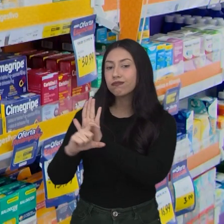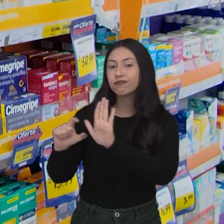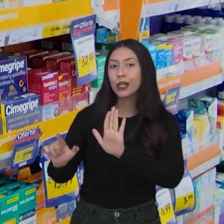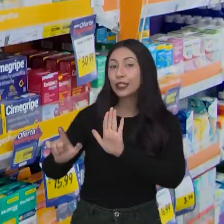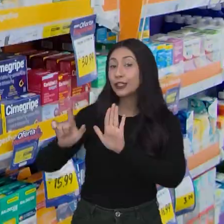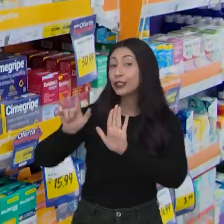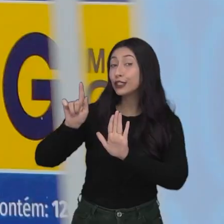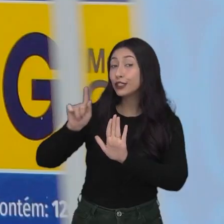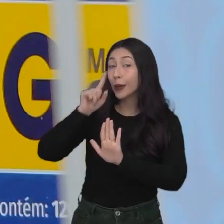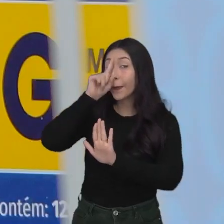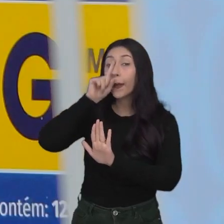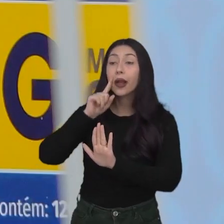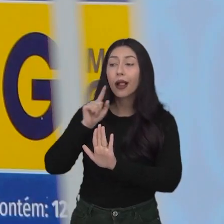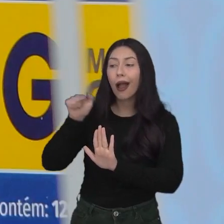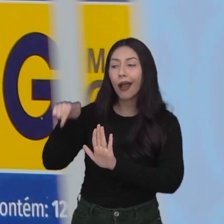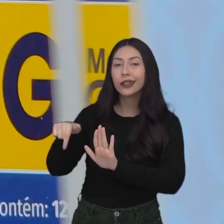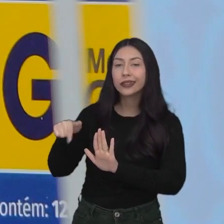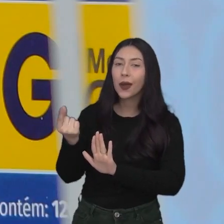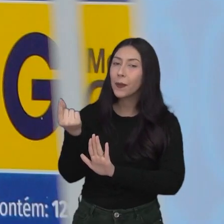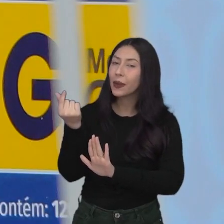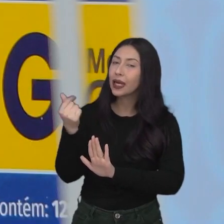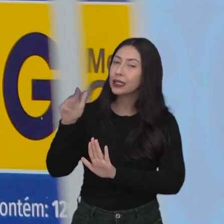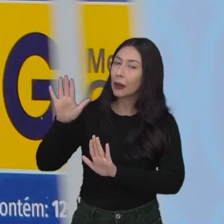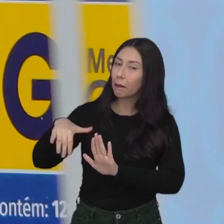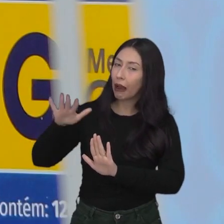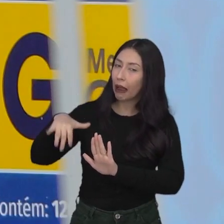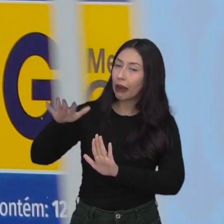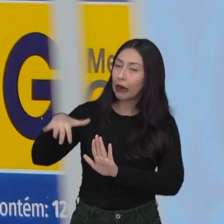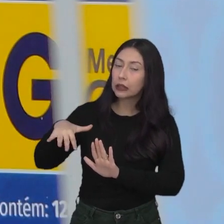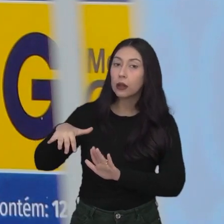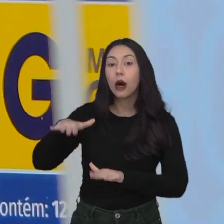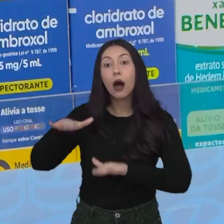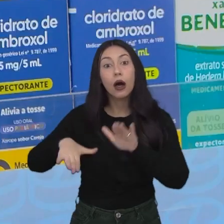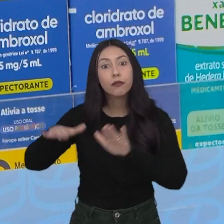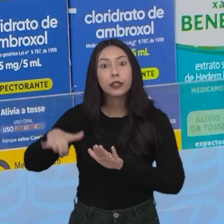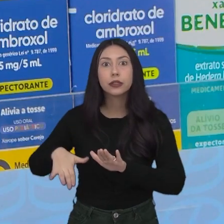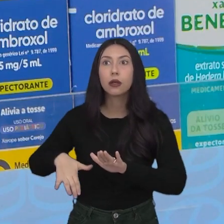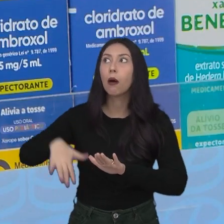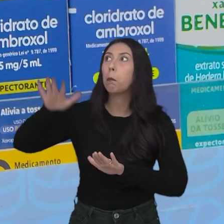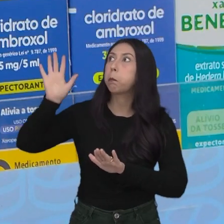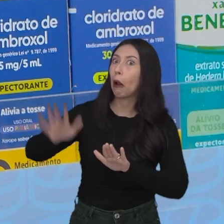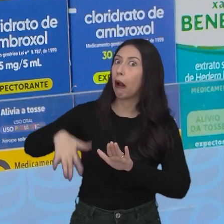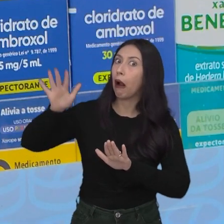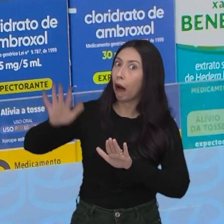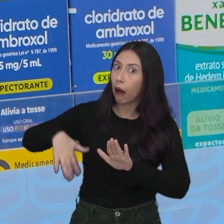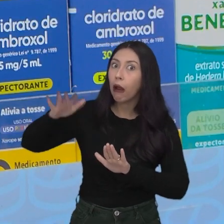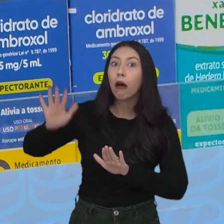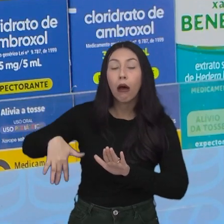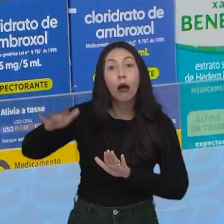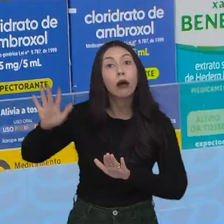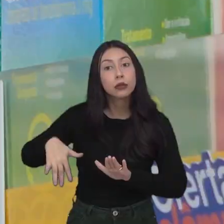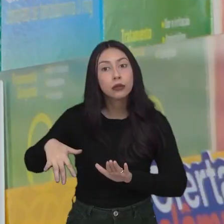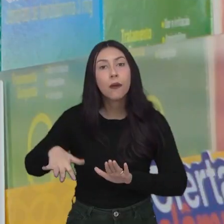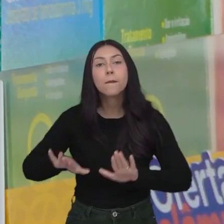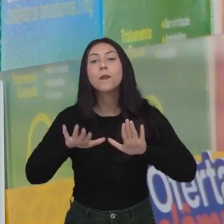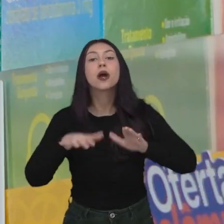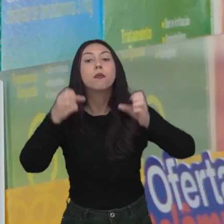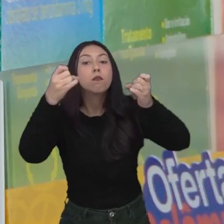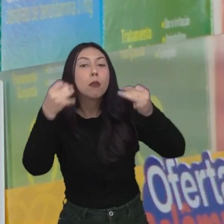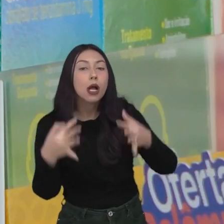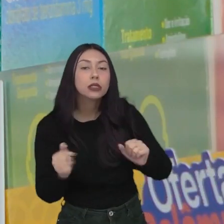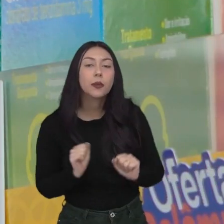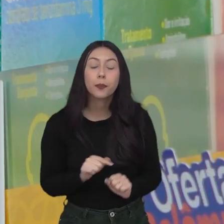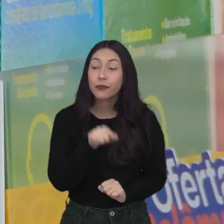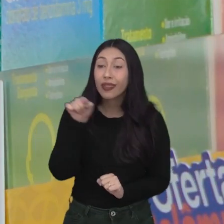marca ou o genérico. Os genéricos são sempre uma opção mais barata, às vezes bem mais barata. E